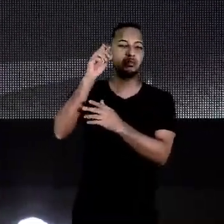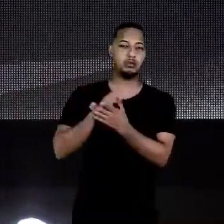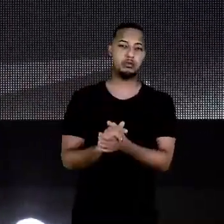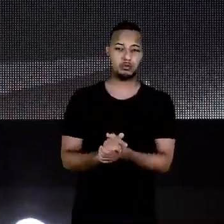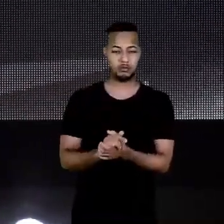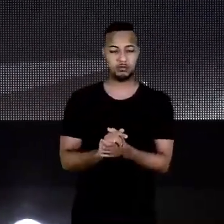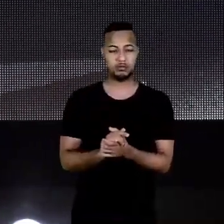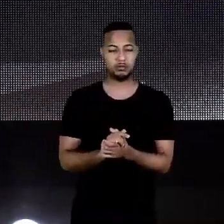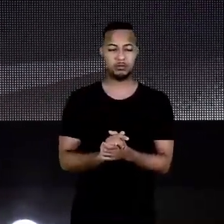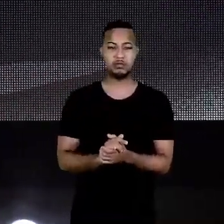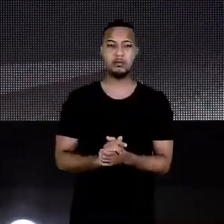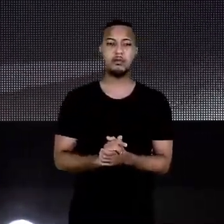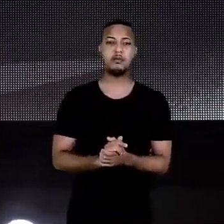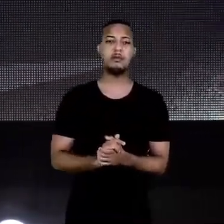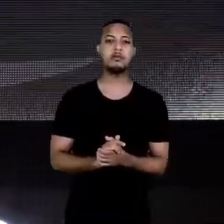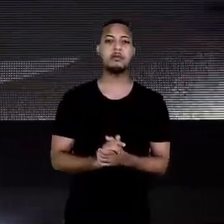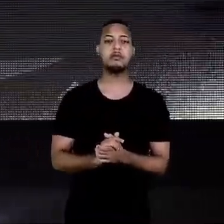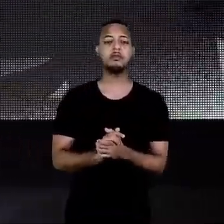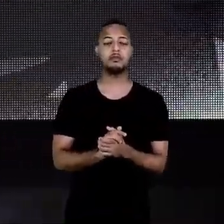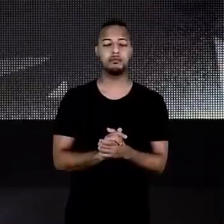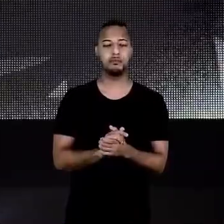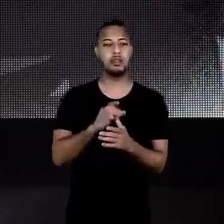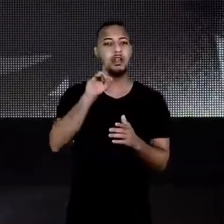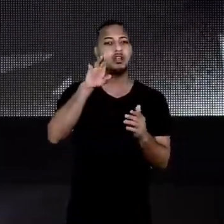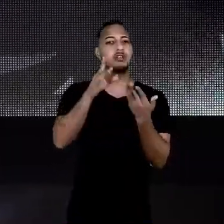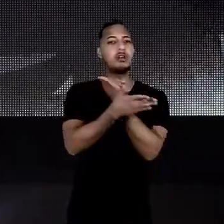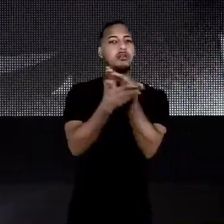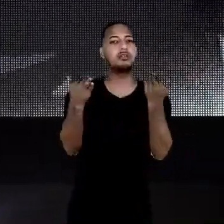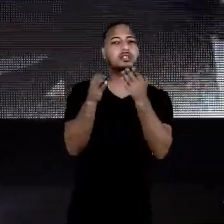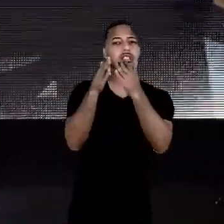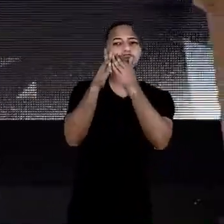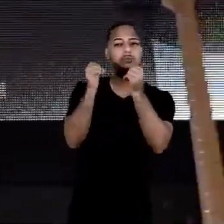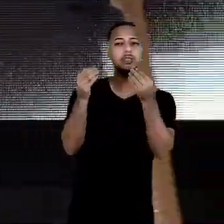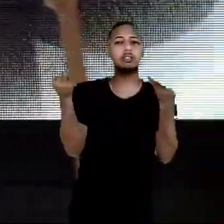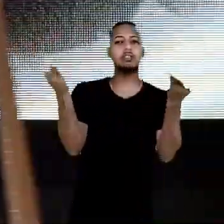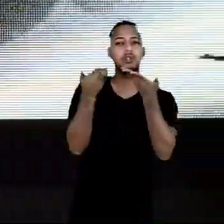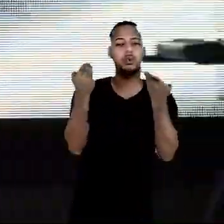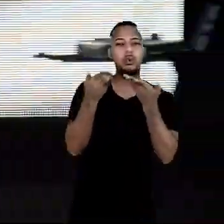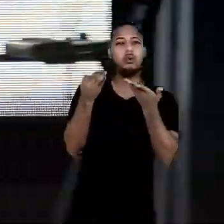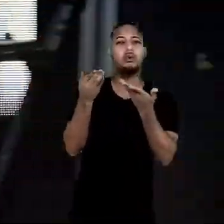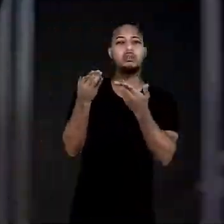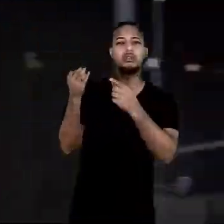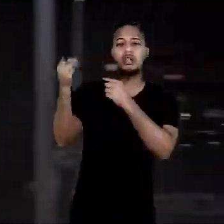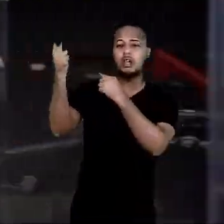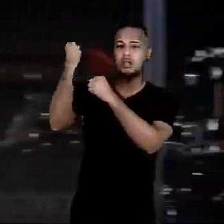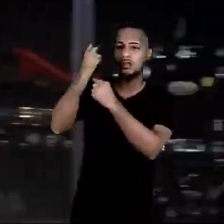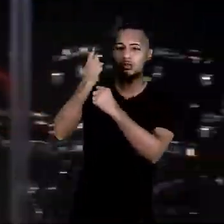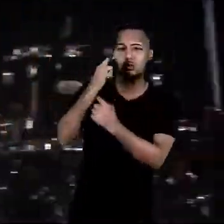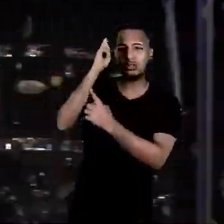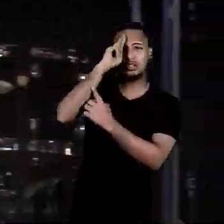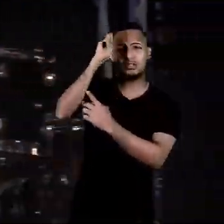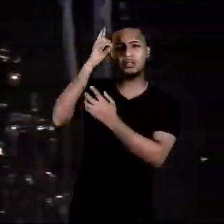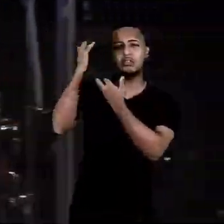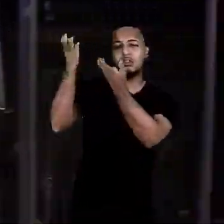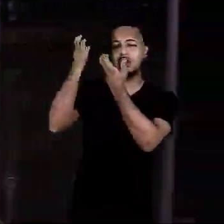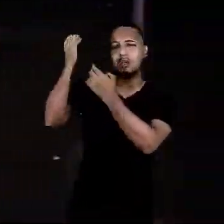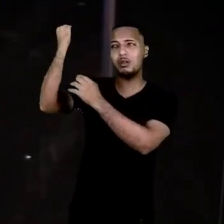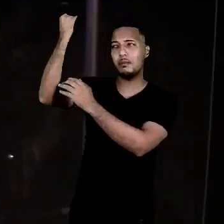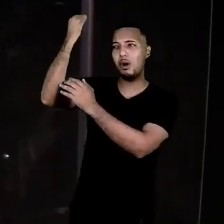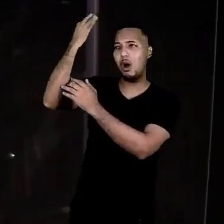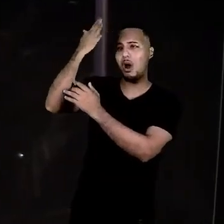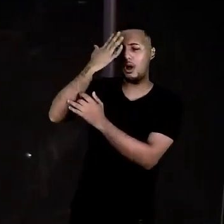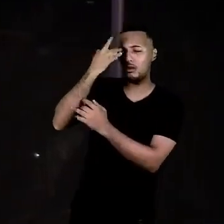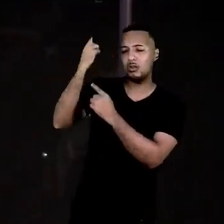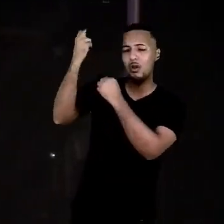do Filho. Ei, só é você pedir essa paternidade para Ele. Só é você dizer: Pai, eu quero que o Senhor me cubra da tua